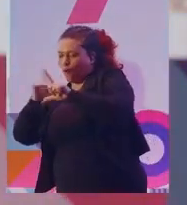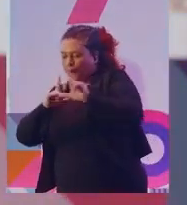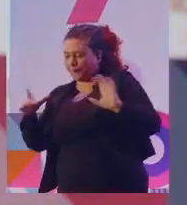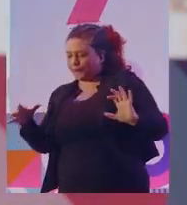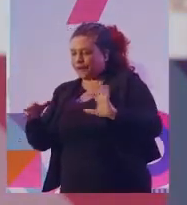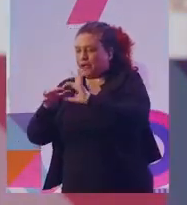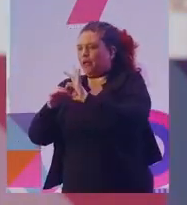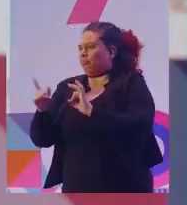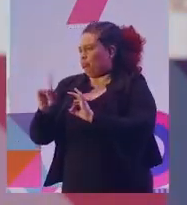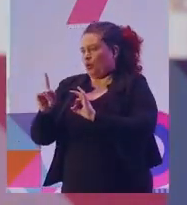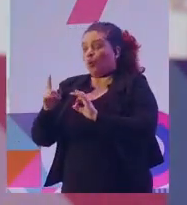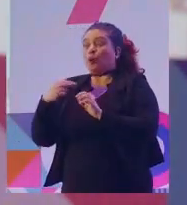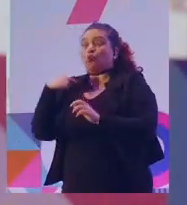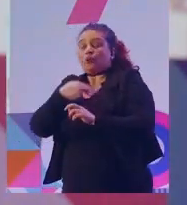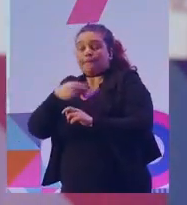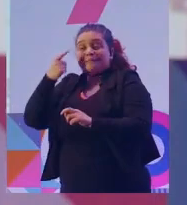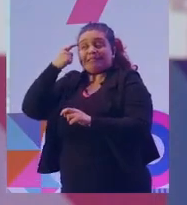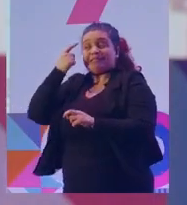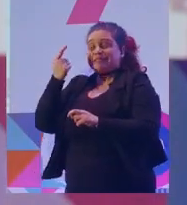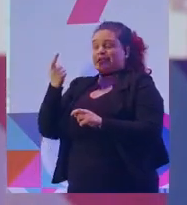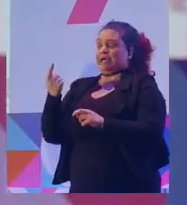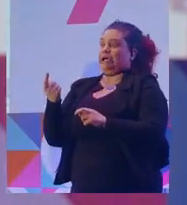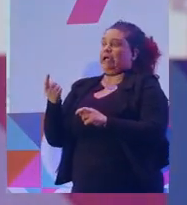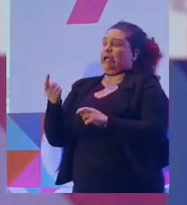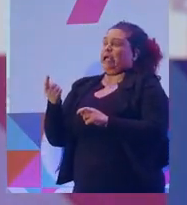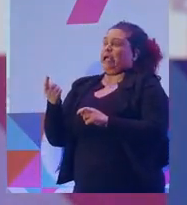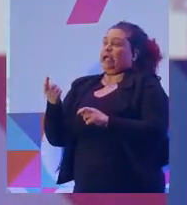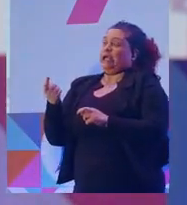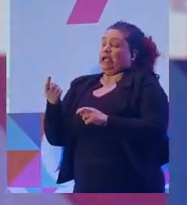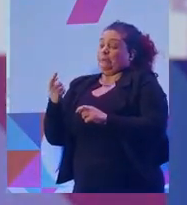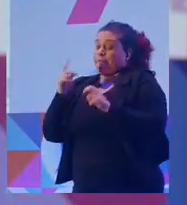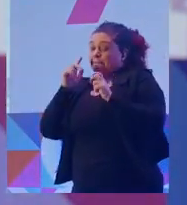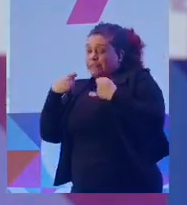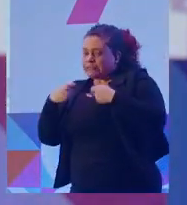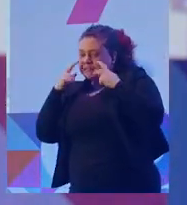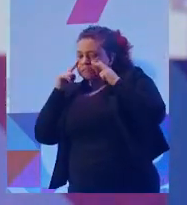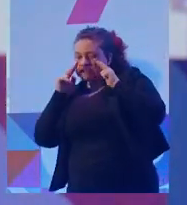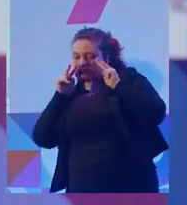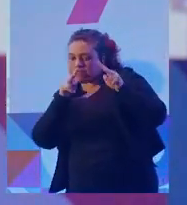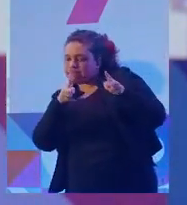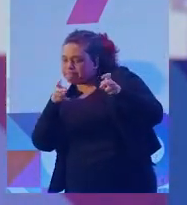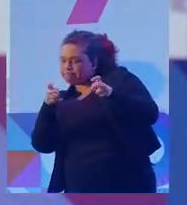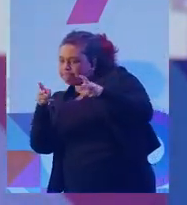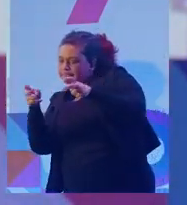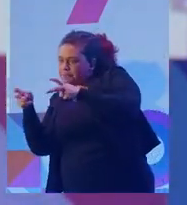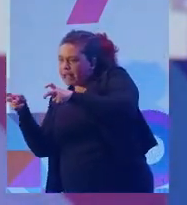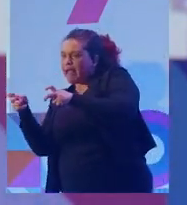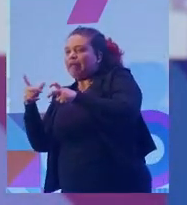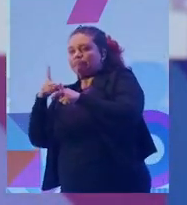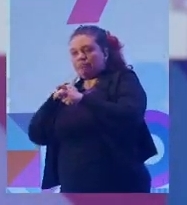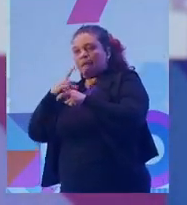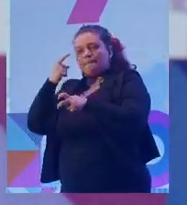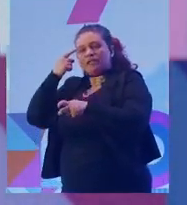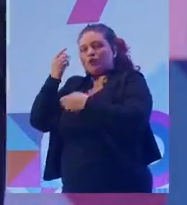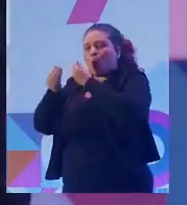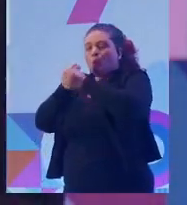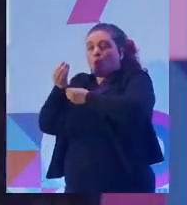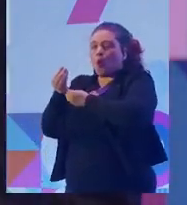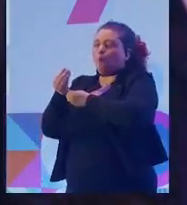quer integrar, se a gente não tem esse outro olhar. A gente precisa solucionar e tratar de modo